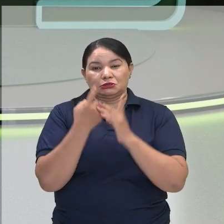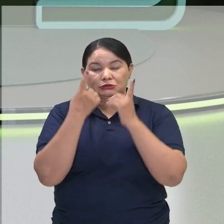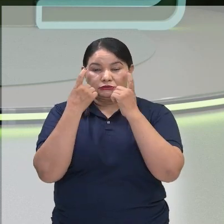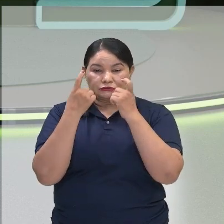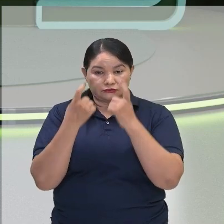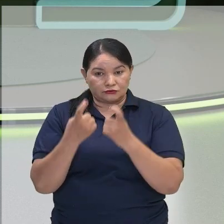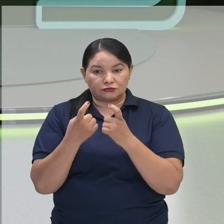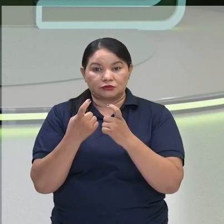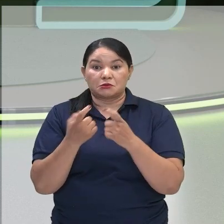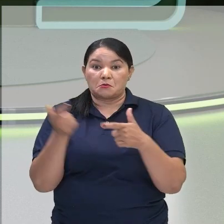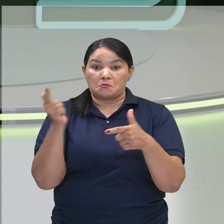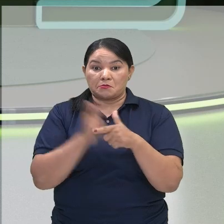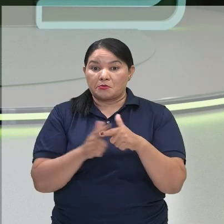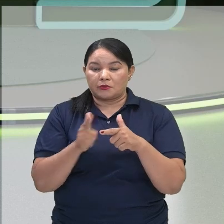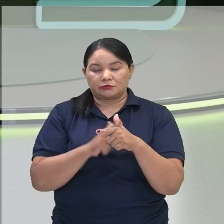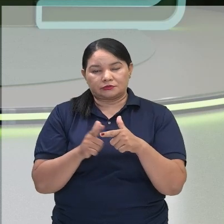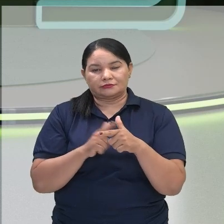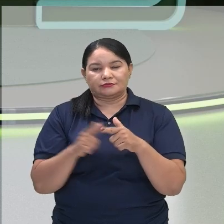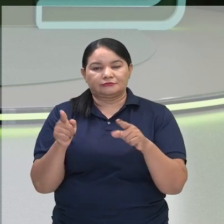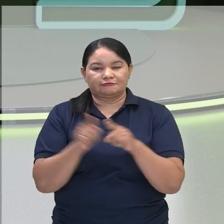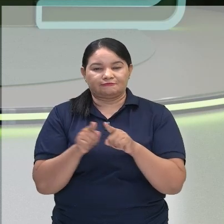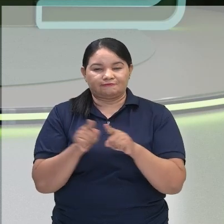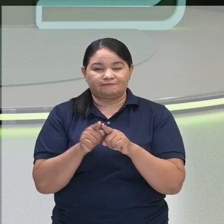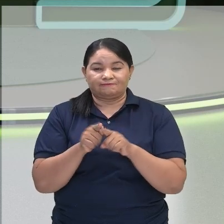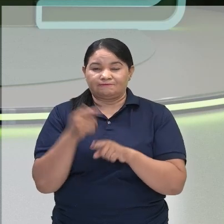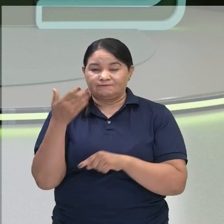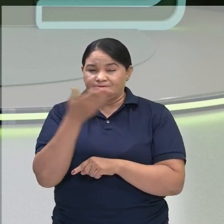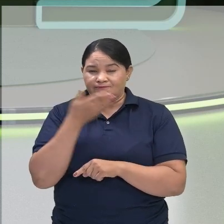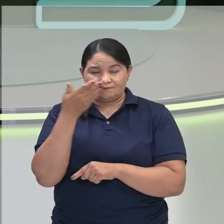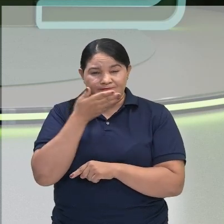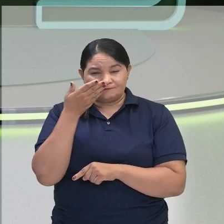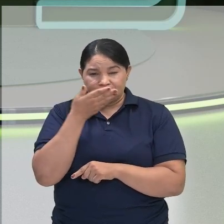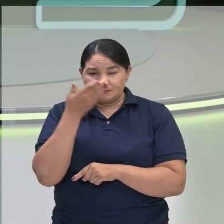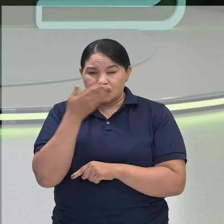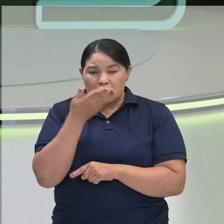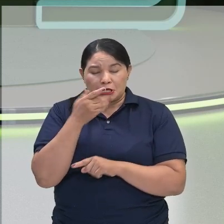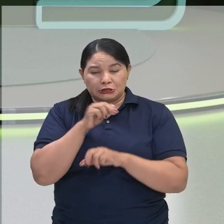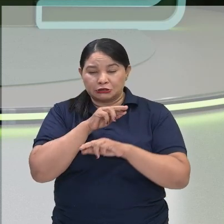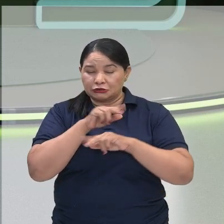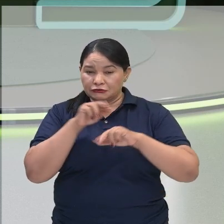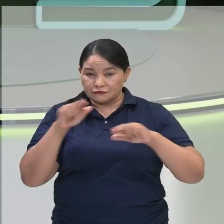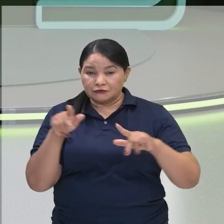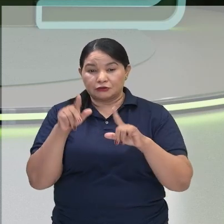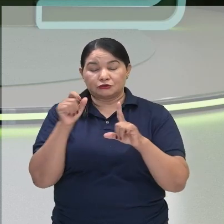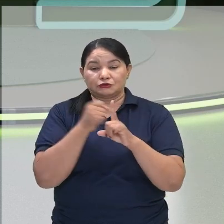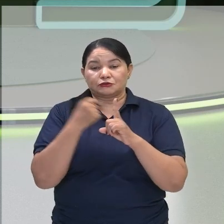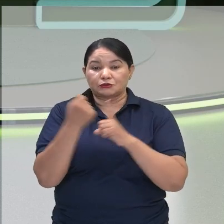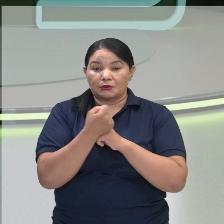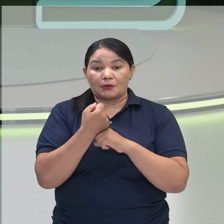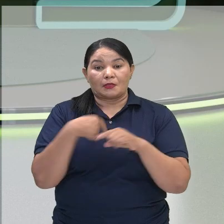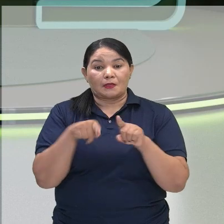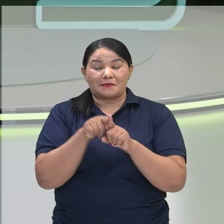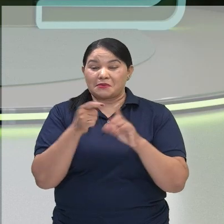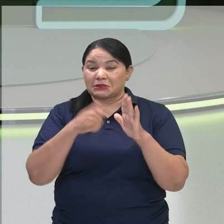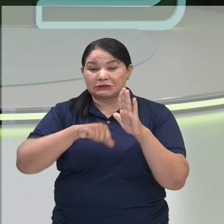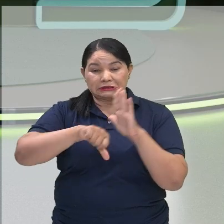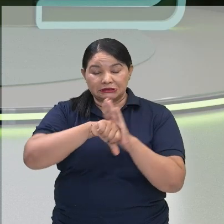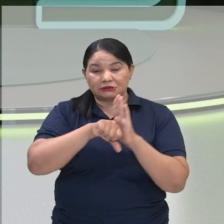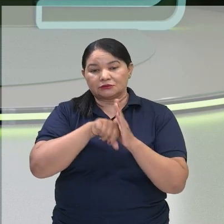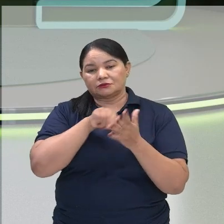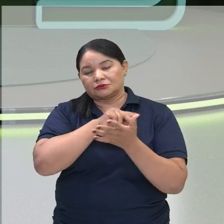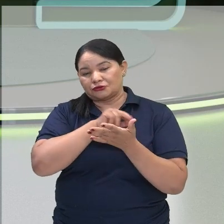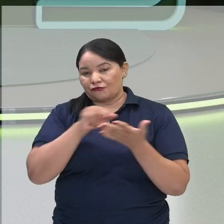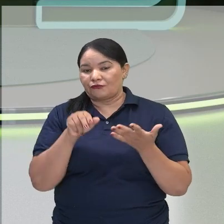né? A gente vê um aumento ali da prostituição, de outros fatores sociais, né, da criminalidade, por conta